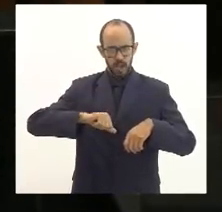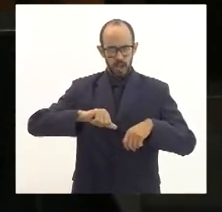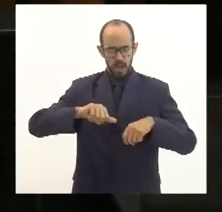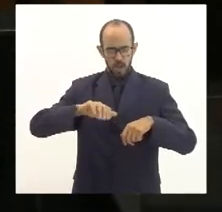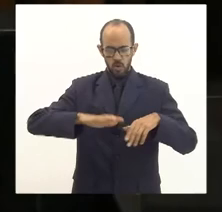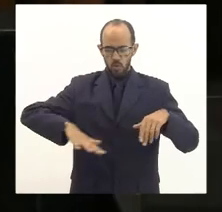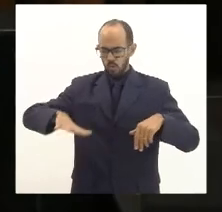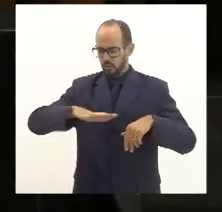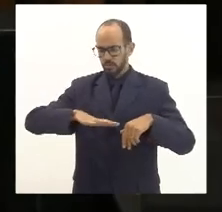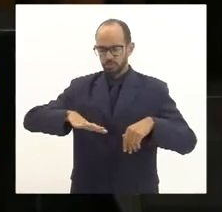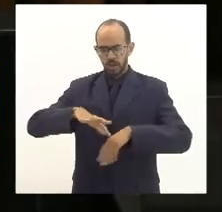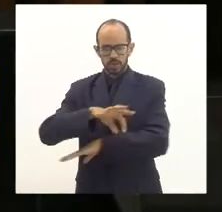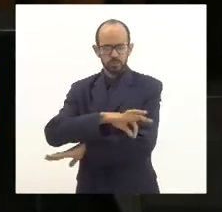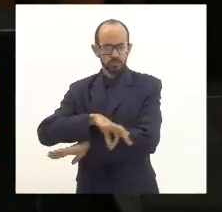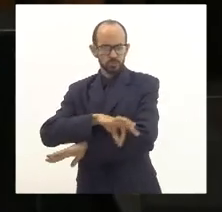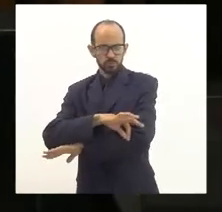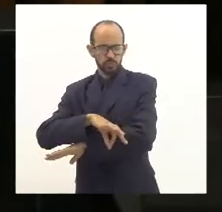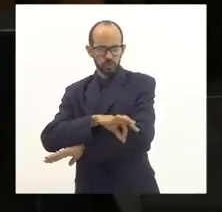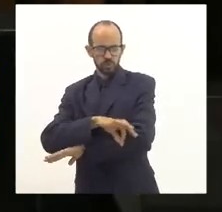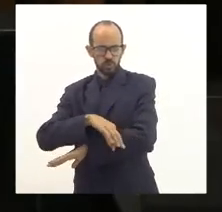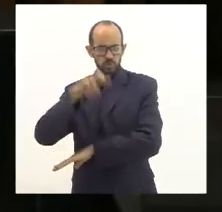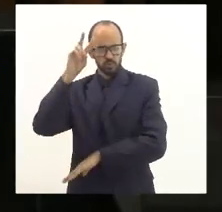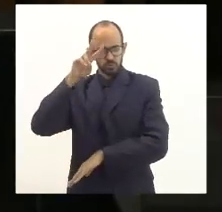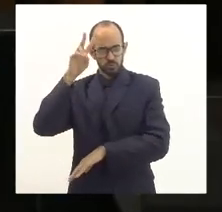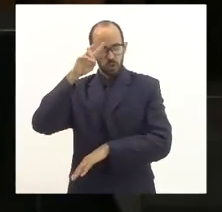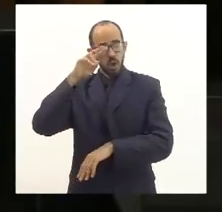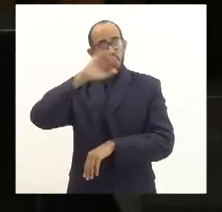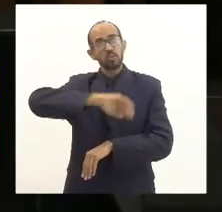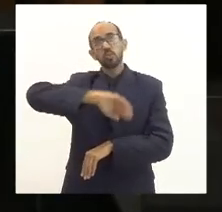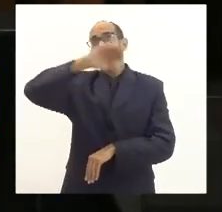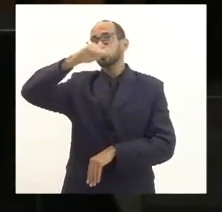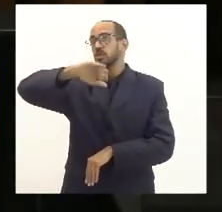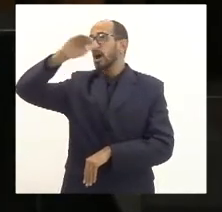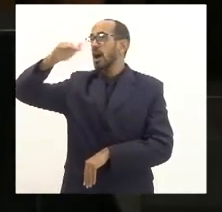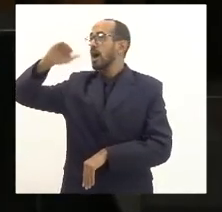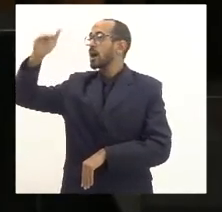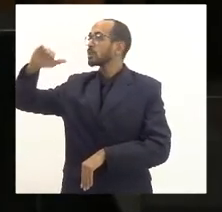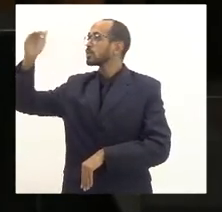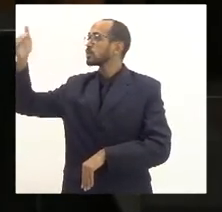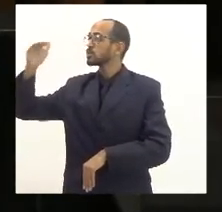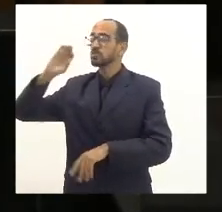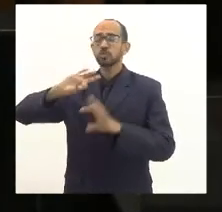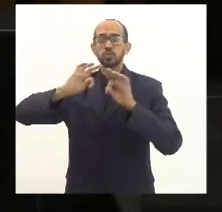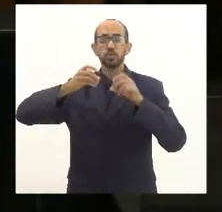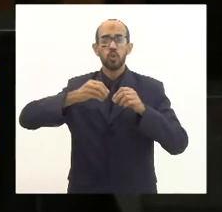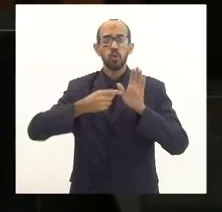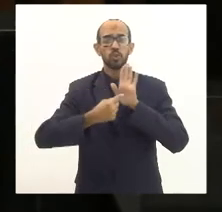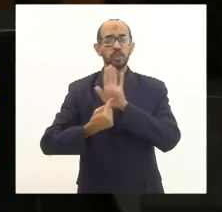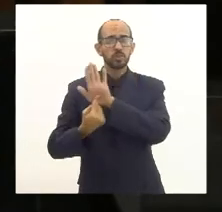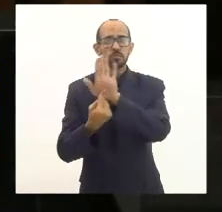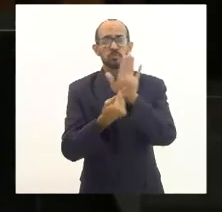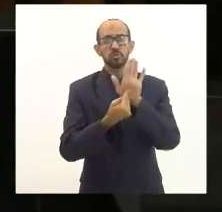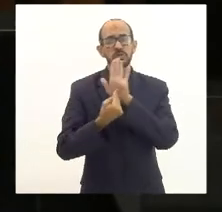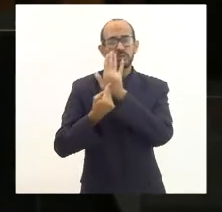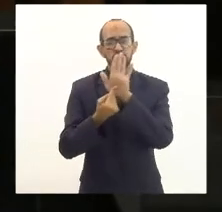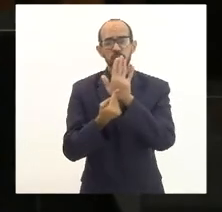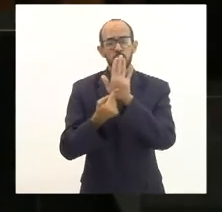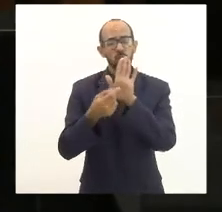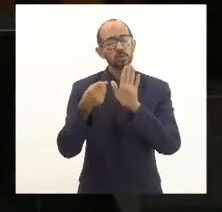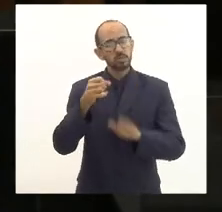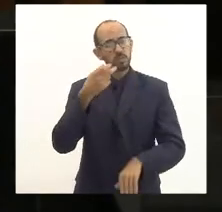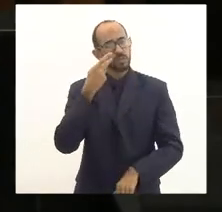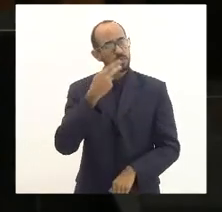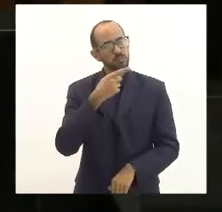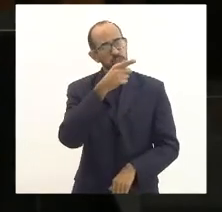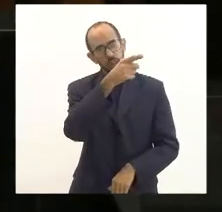arquitetônico histórico os átrios e toda a exposição que lá tem indo sei lá